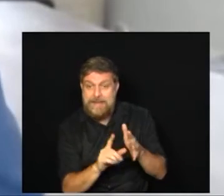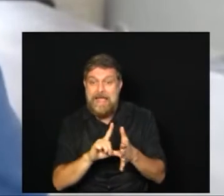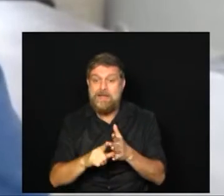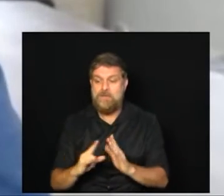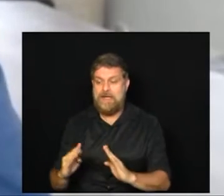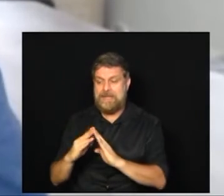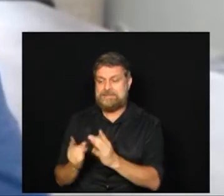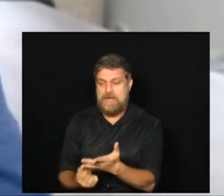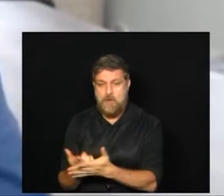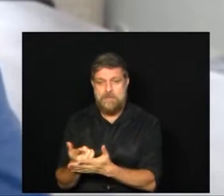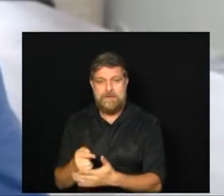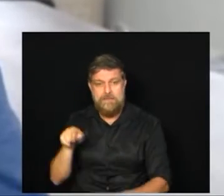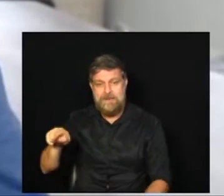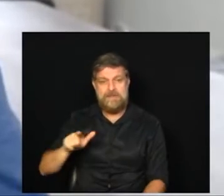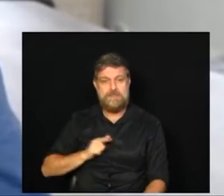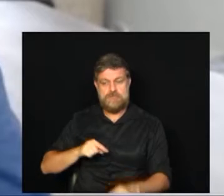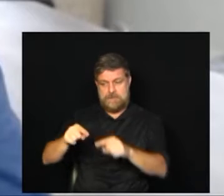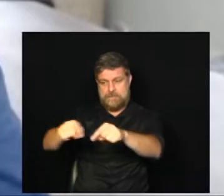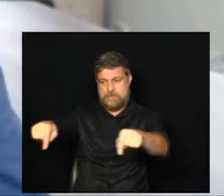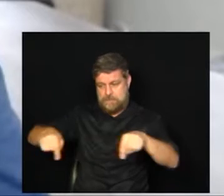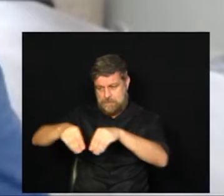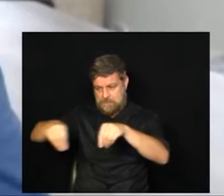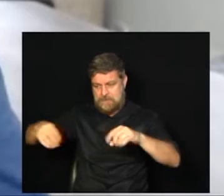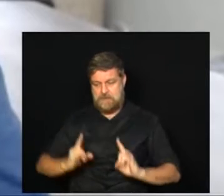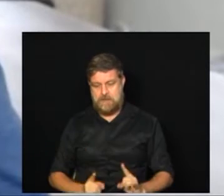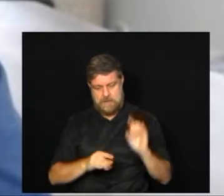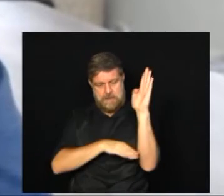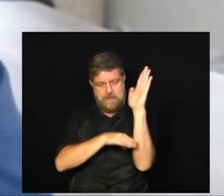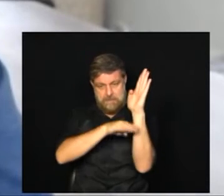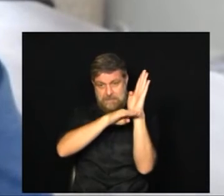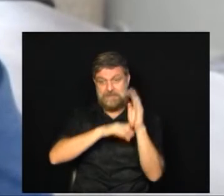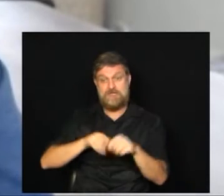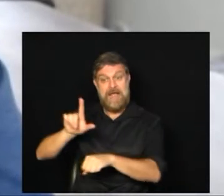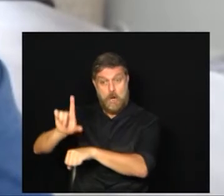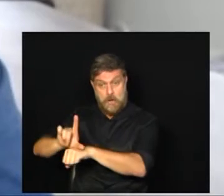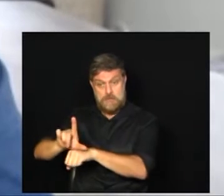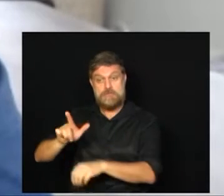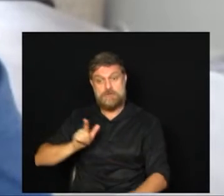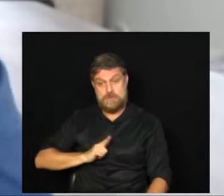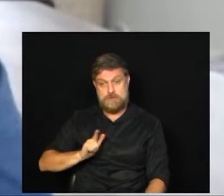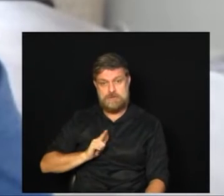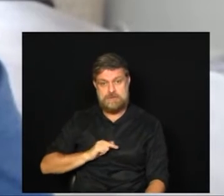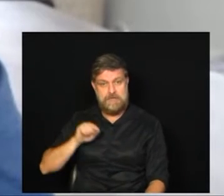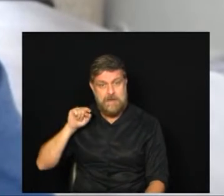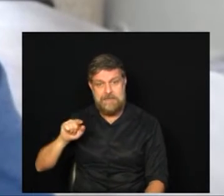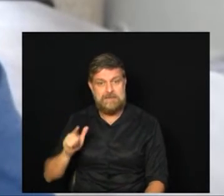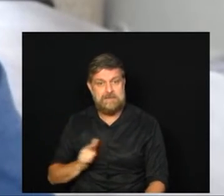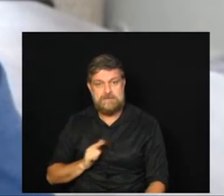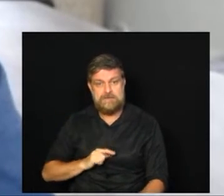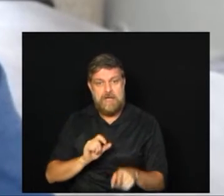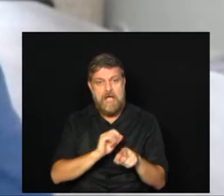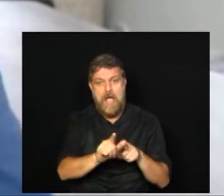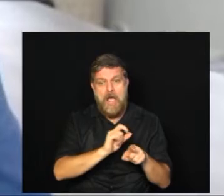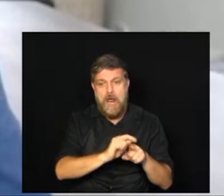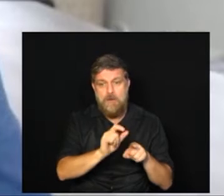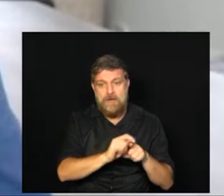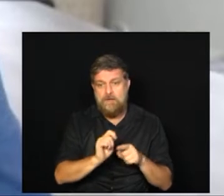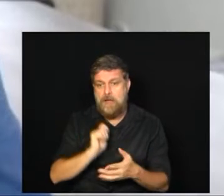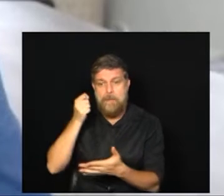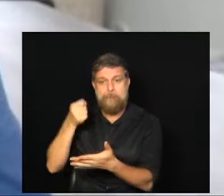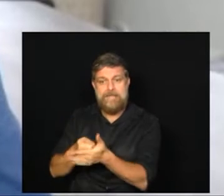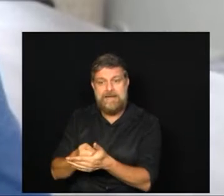também pode estar ou ter passado por esta situação, que é casa própria. No passado, né, a geração dos nossos pais,